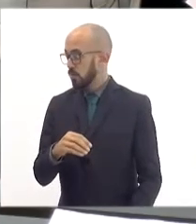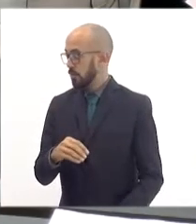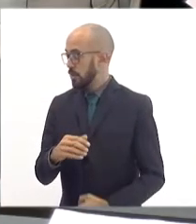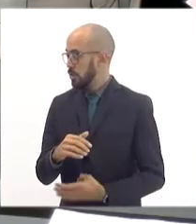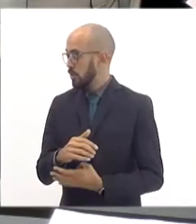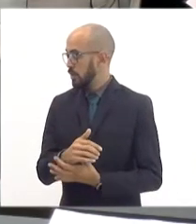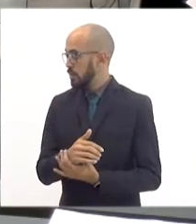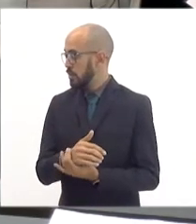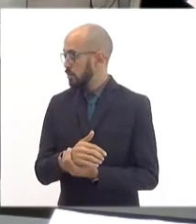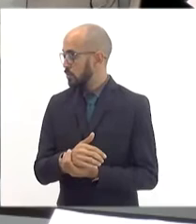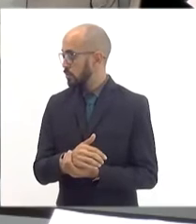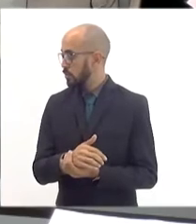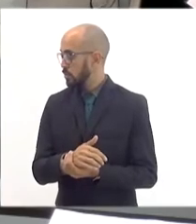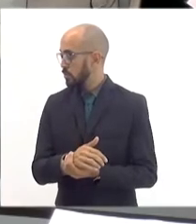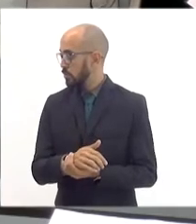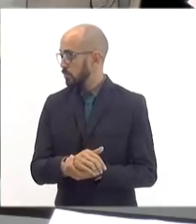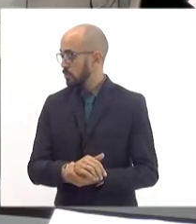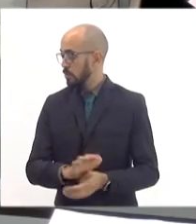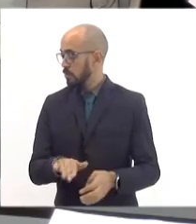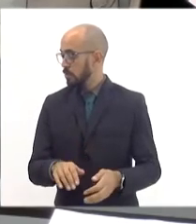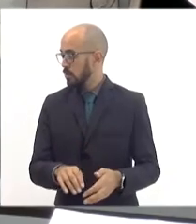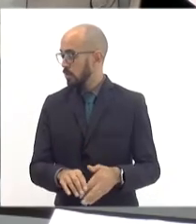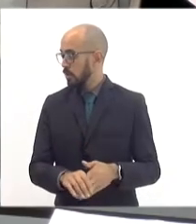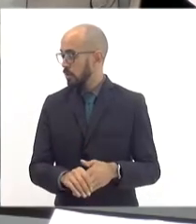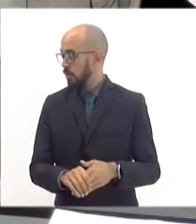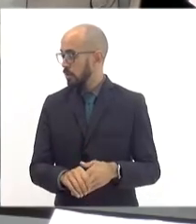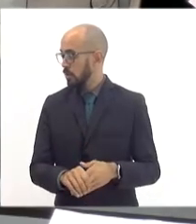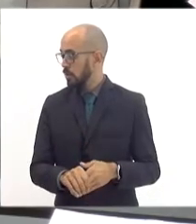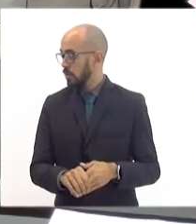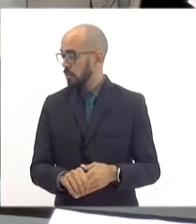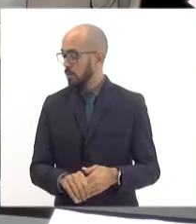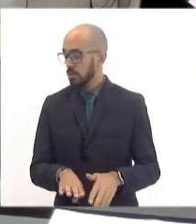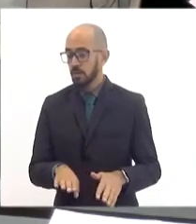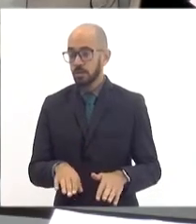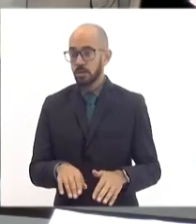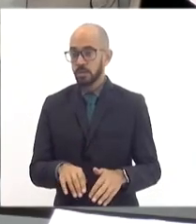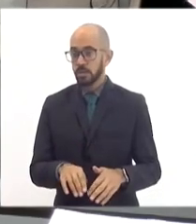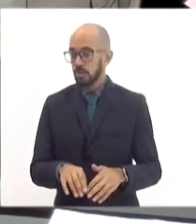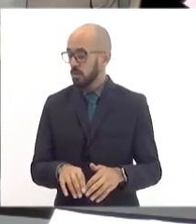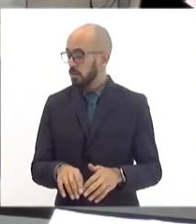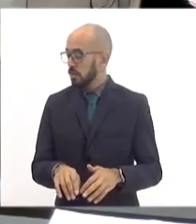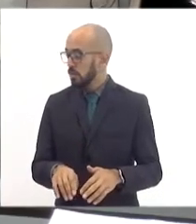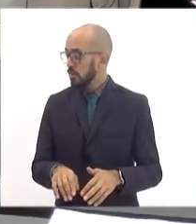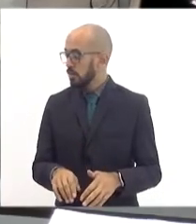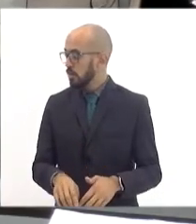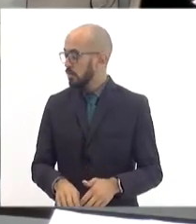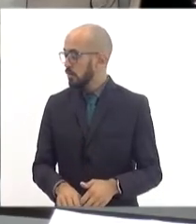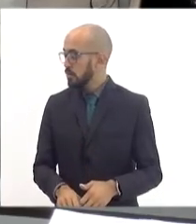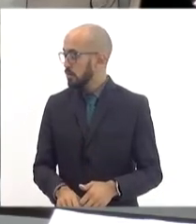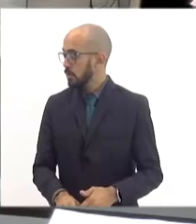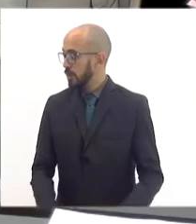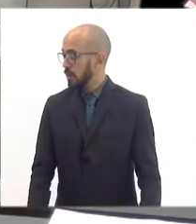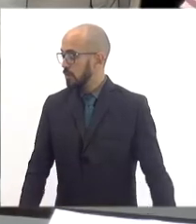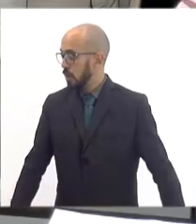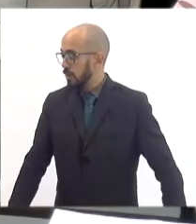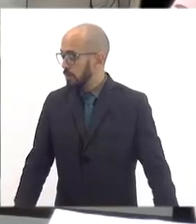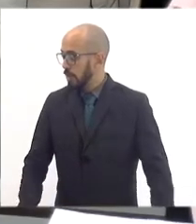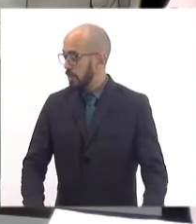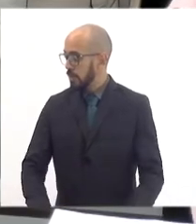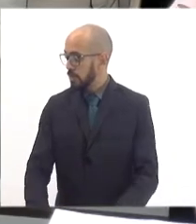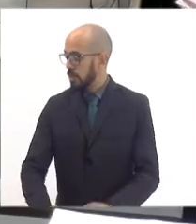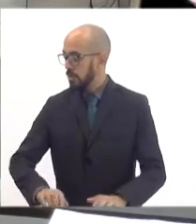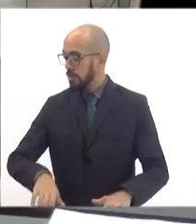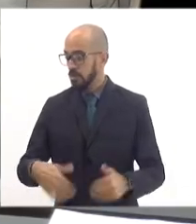essas áreas, isso pode inviabilizar a própria o próprio item